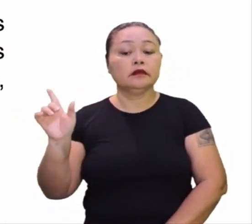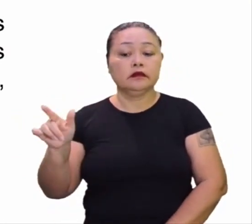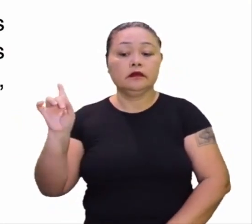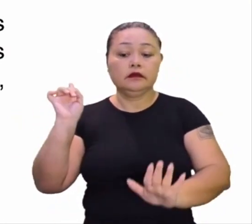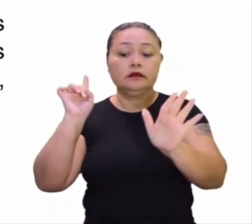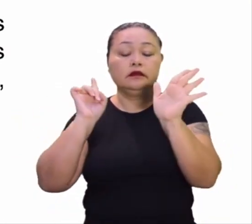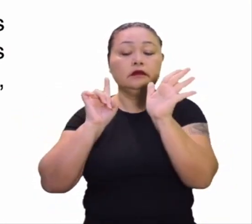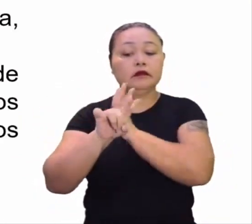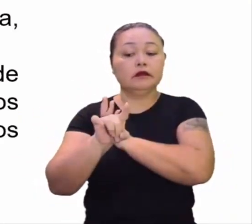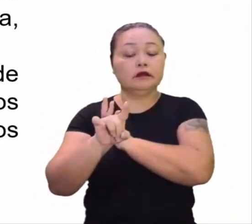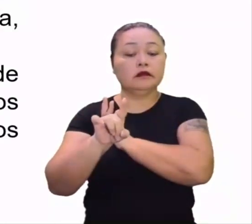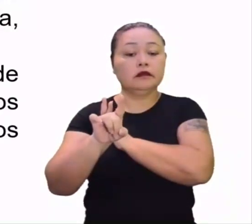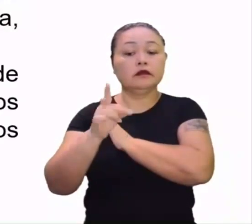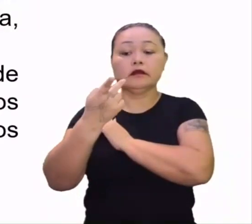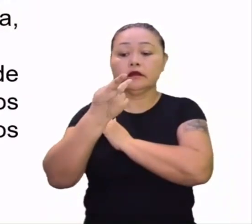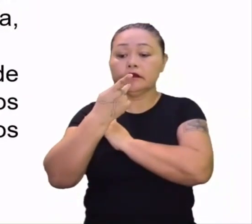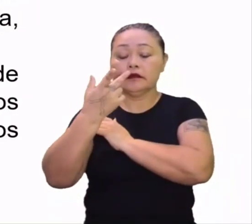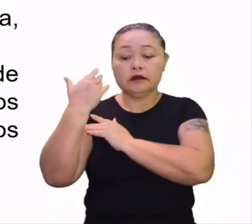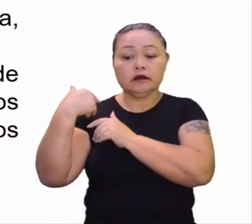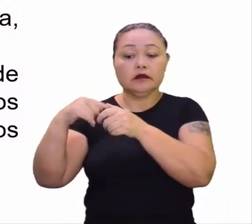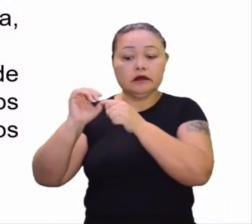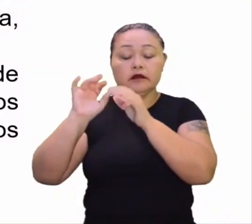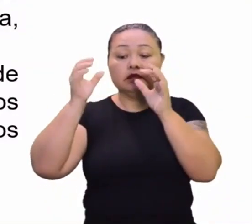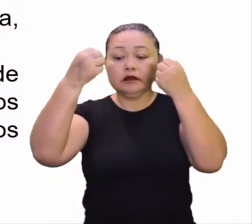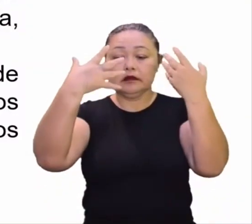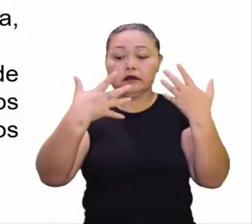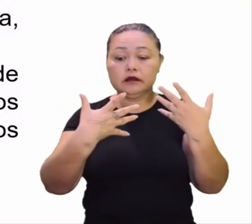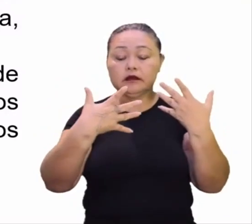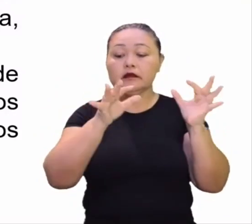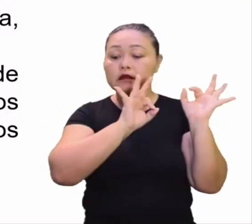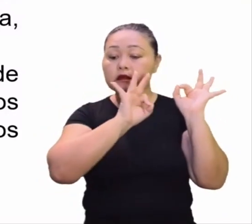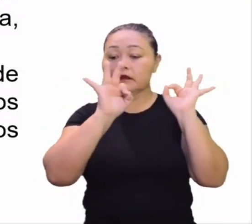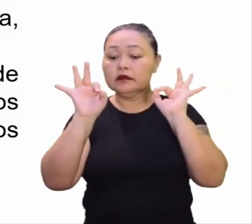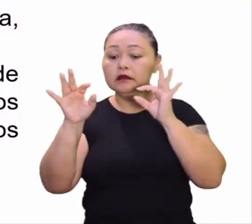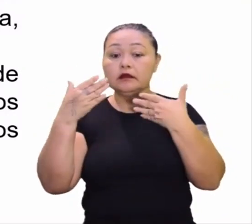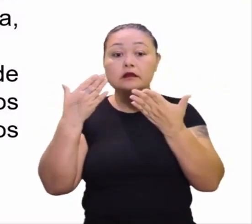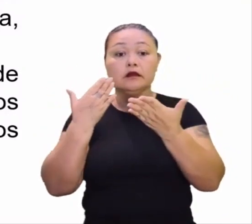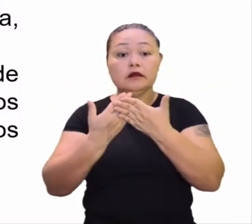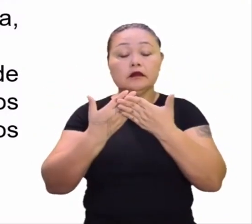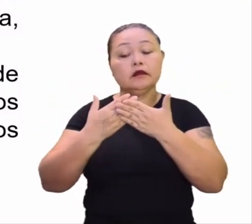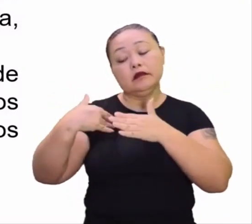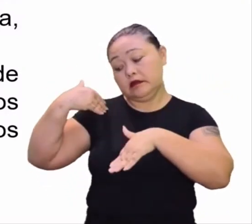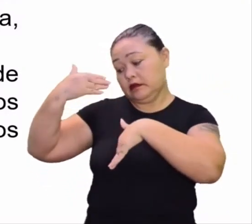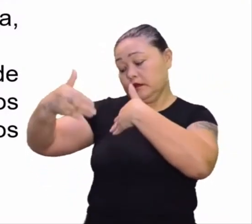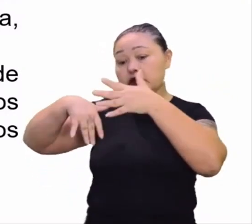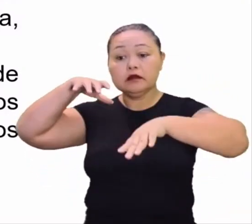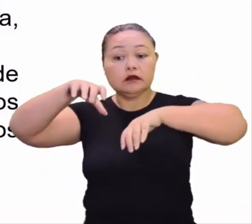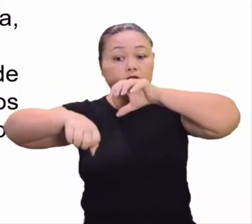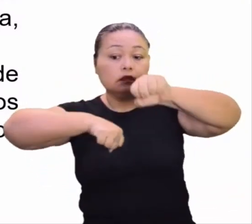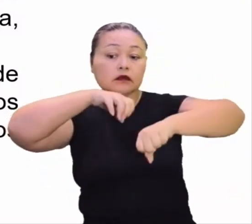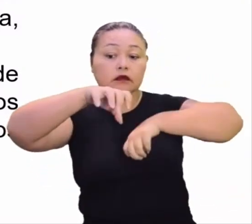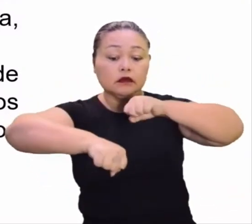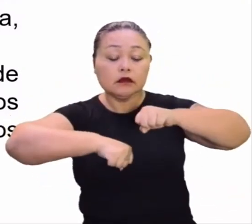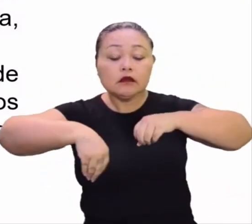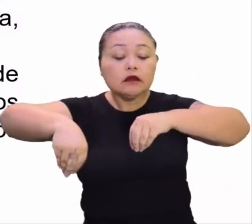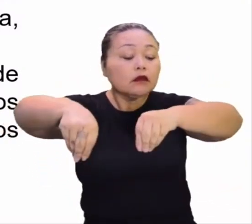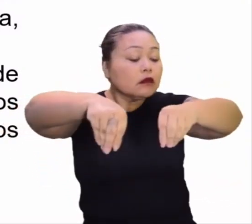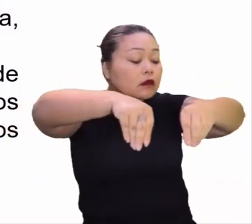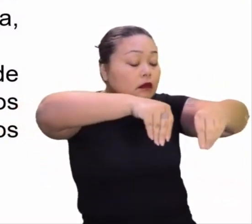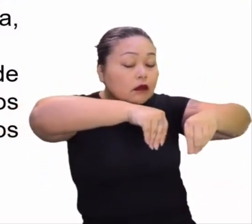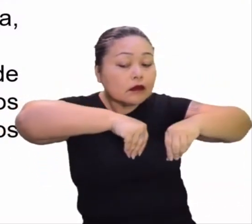Essa questão a gente comentou, né, e falou, explicou durante a aula esse processo de ocupação aqui